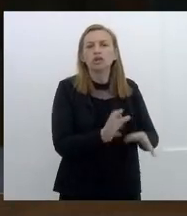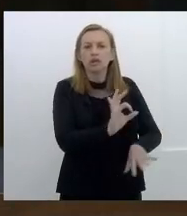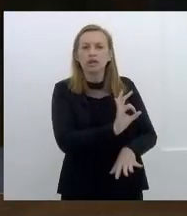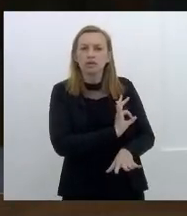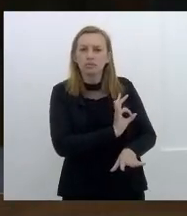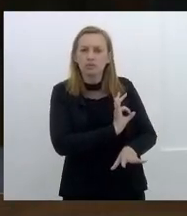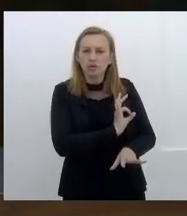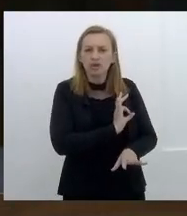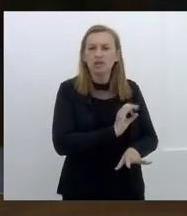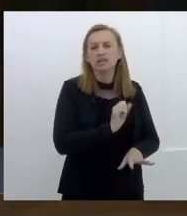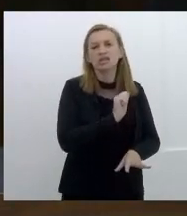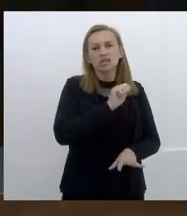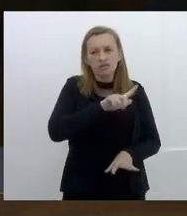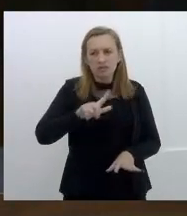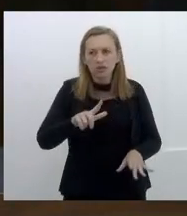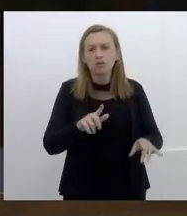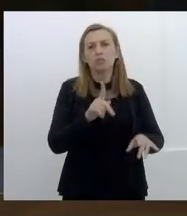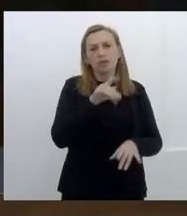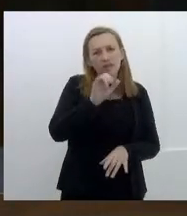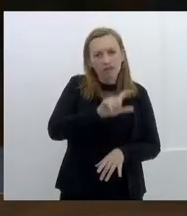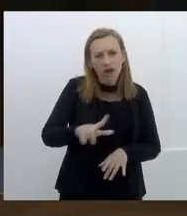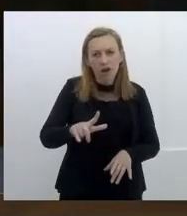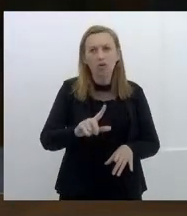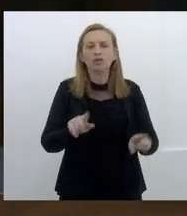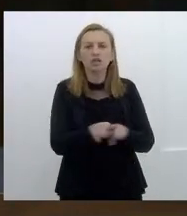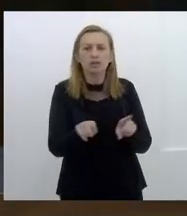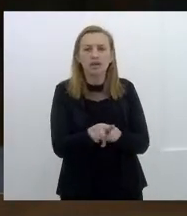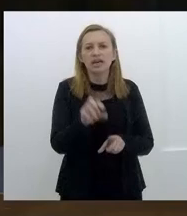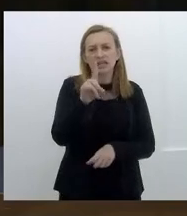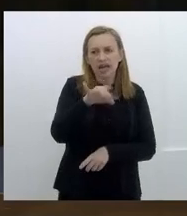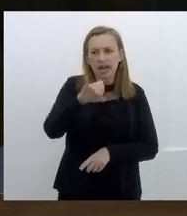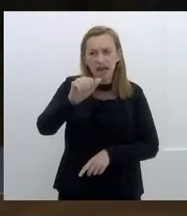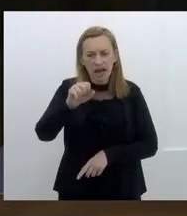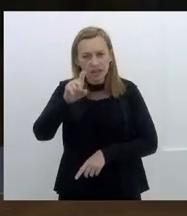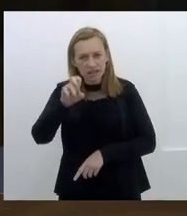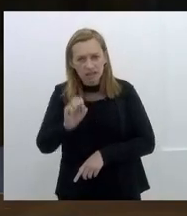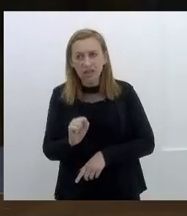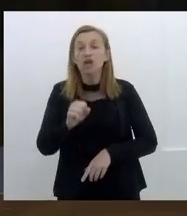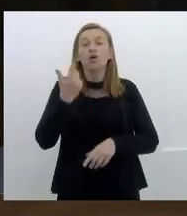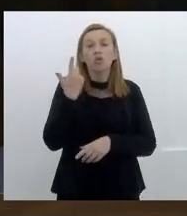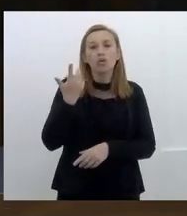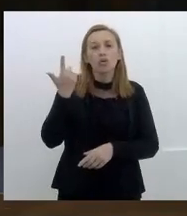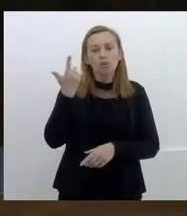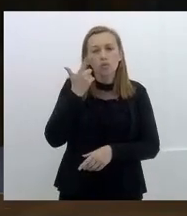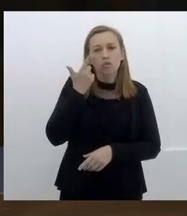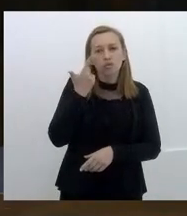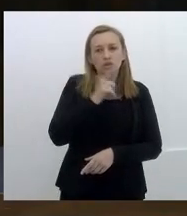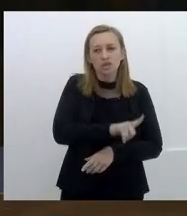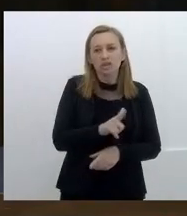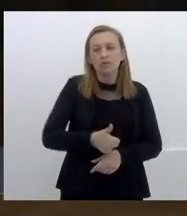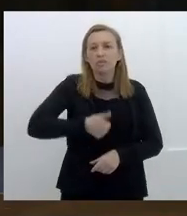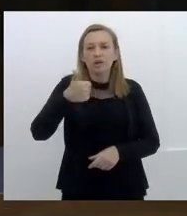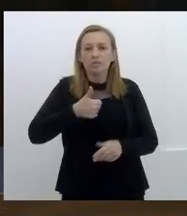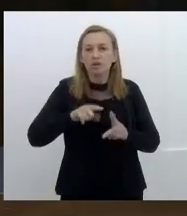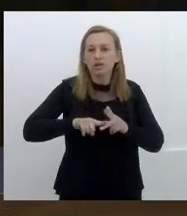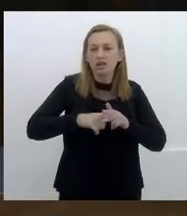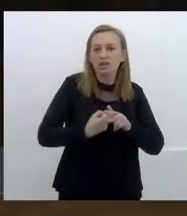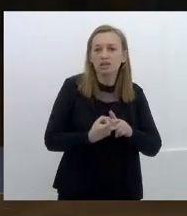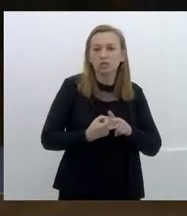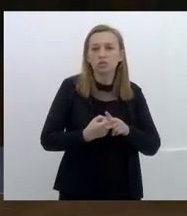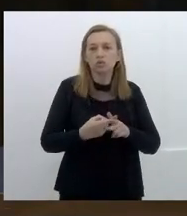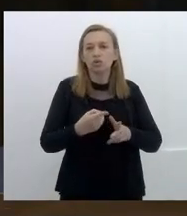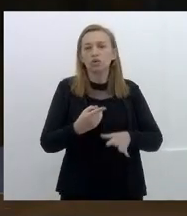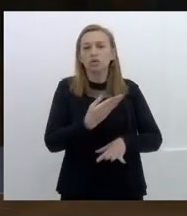Polícia Civil e dos agentes do degase nós conseguimos a primeira alteração por parte do governo